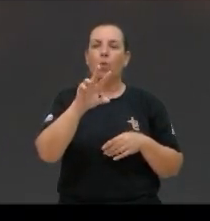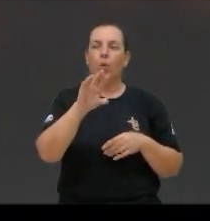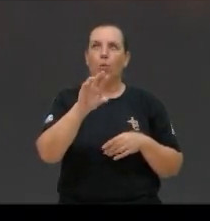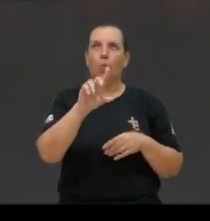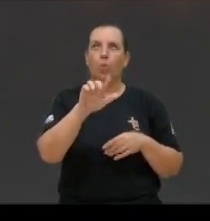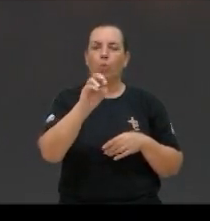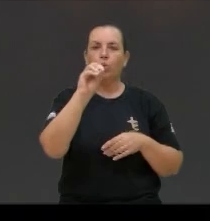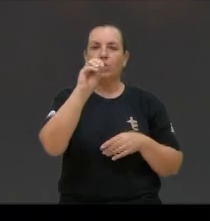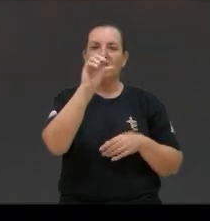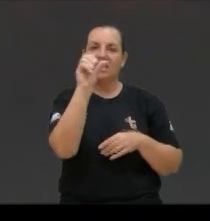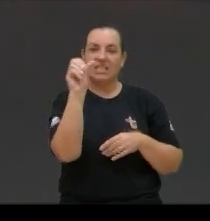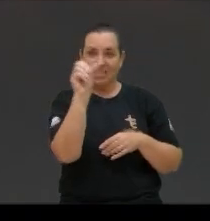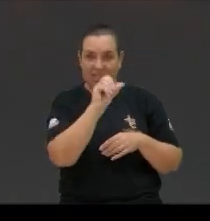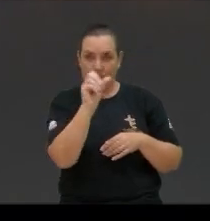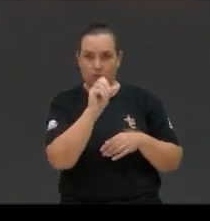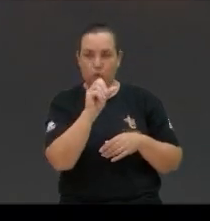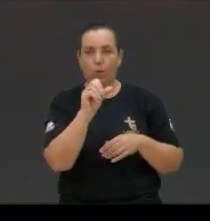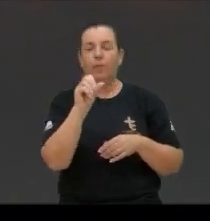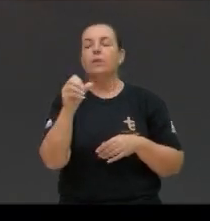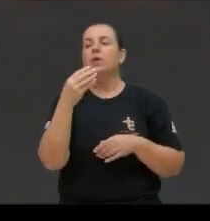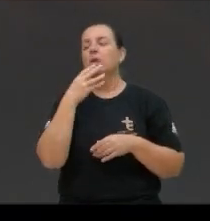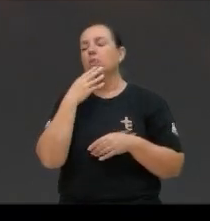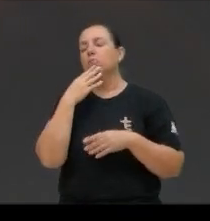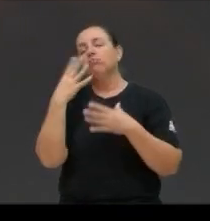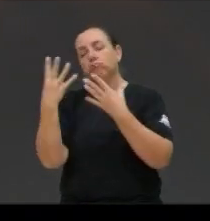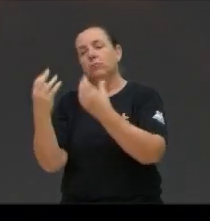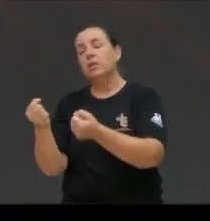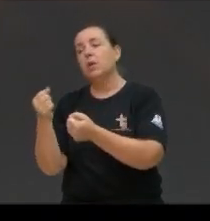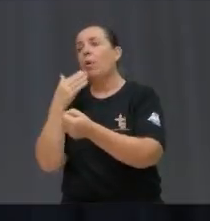pedido muito especial dos bispos do Paraná.